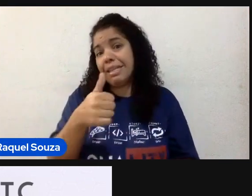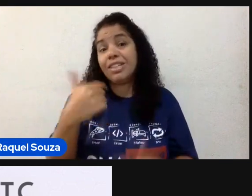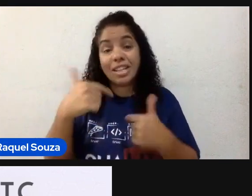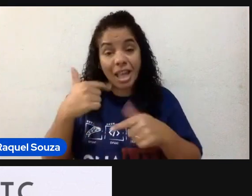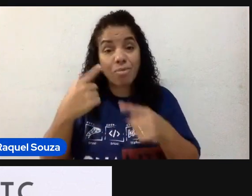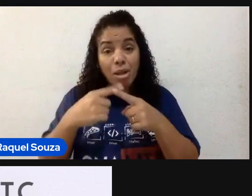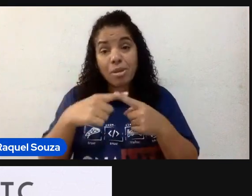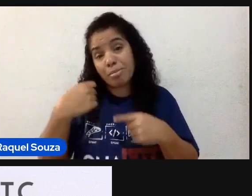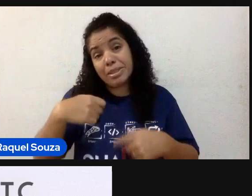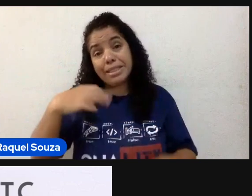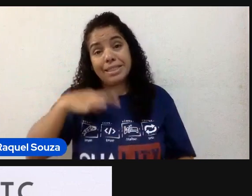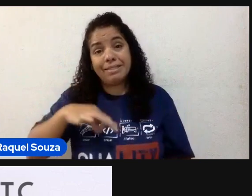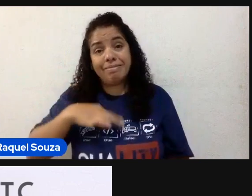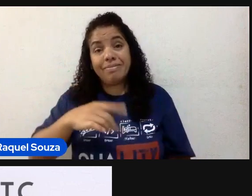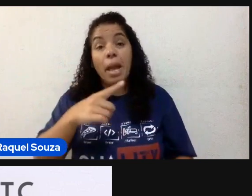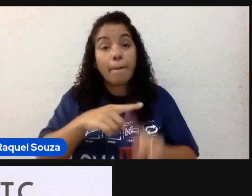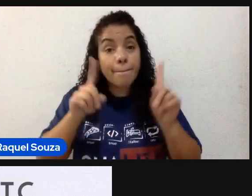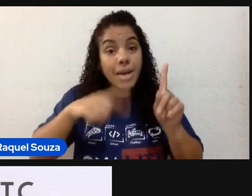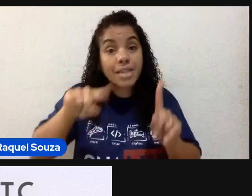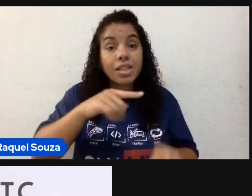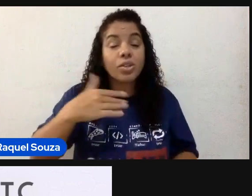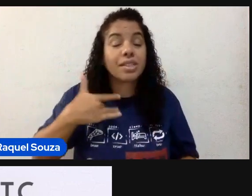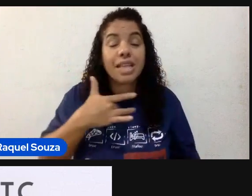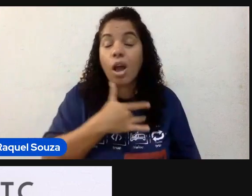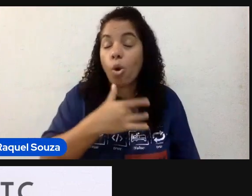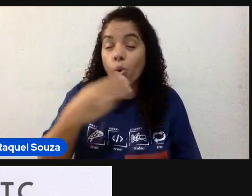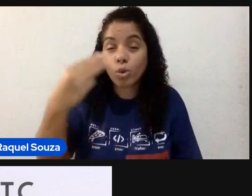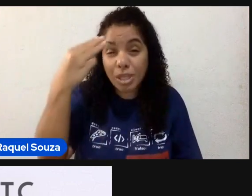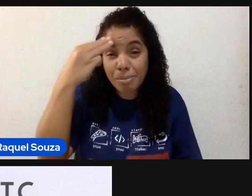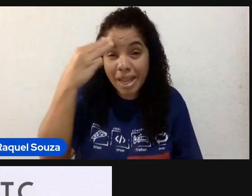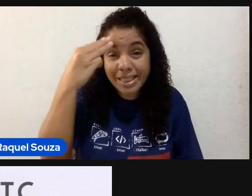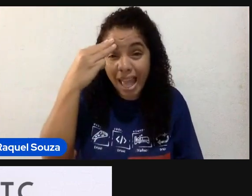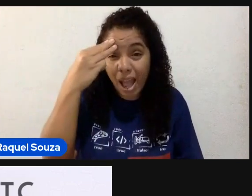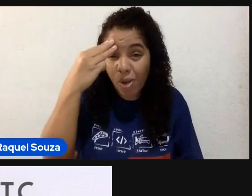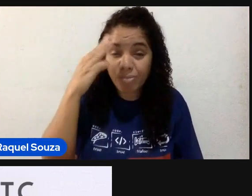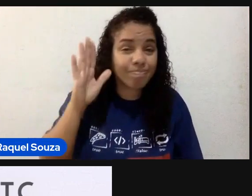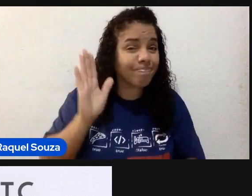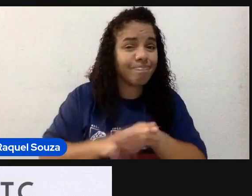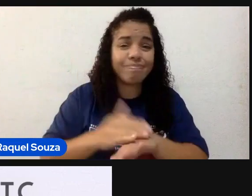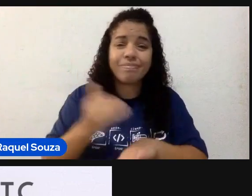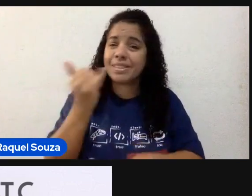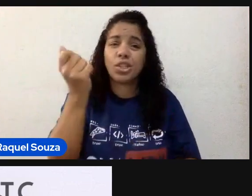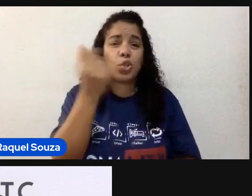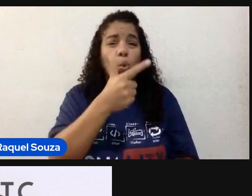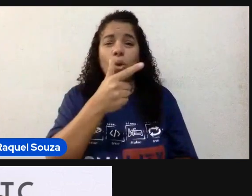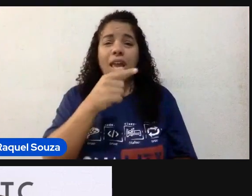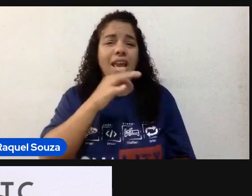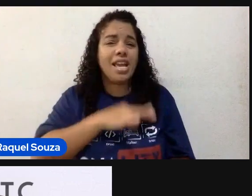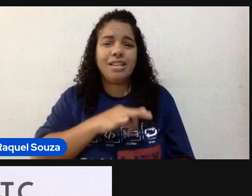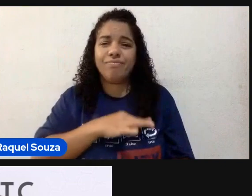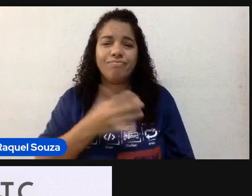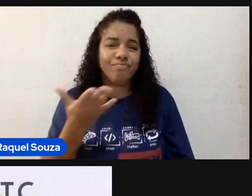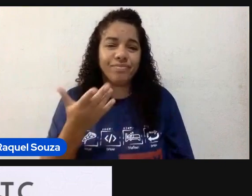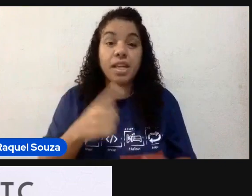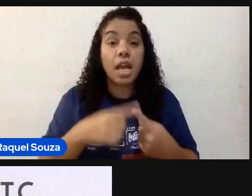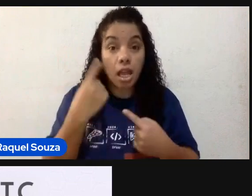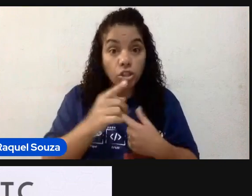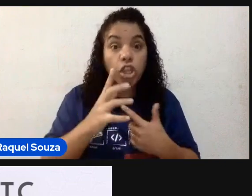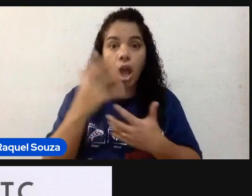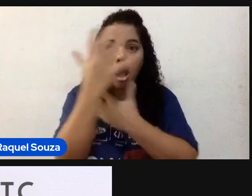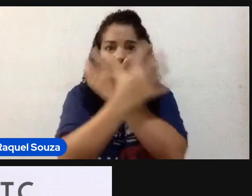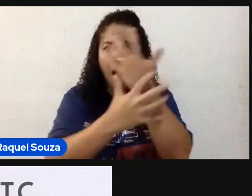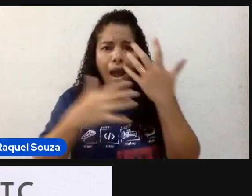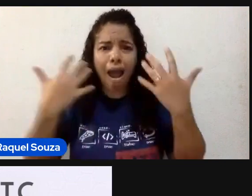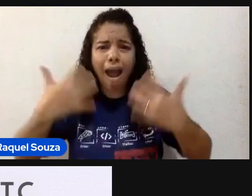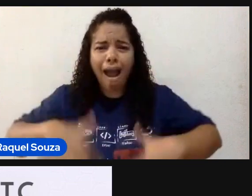precisa de dinheiro, mas a nossa saúde mental não vale dinheiro. Eu já tive síndrome do pânico por conta de empresa, que eu